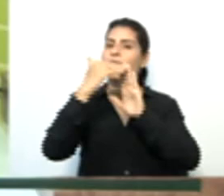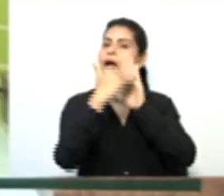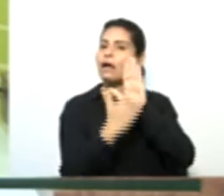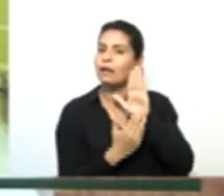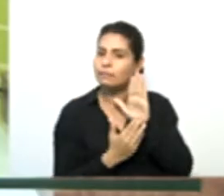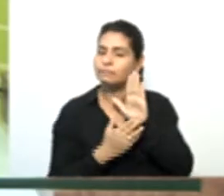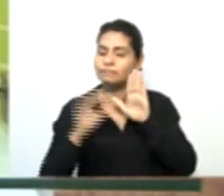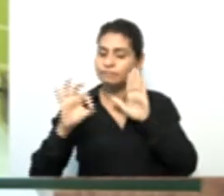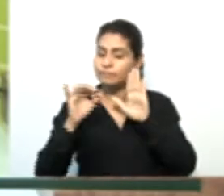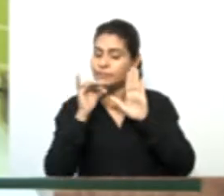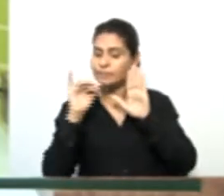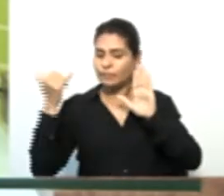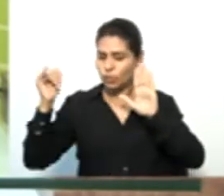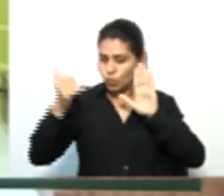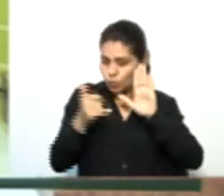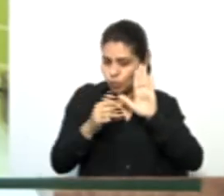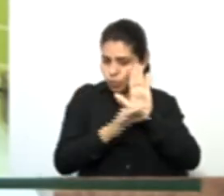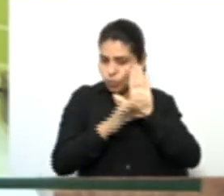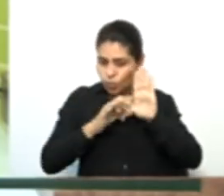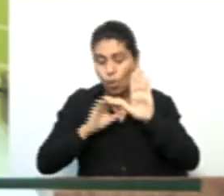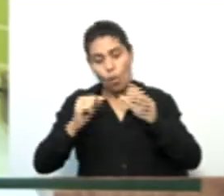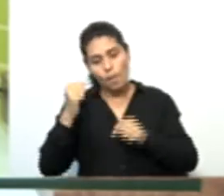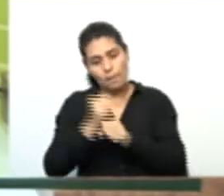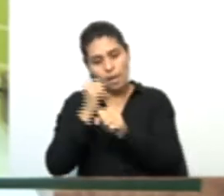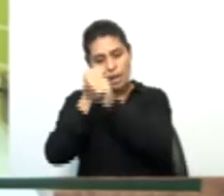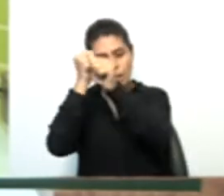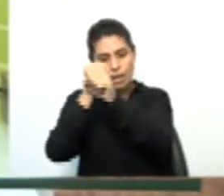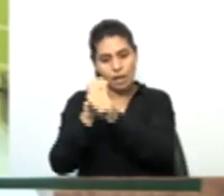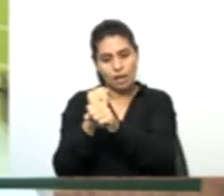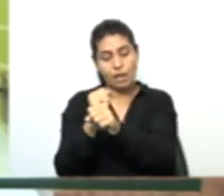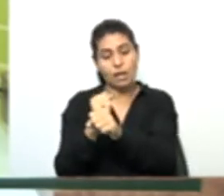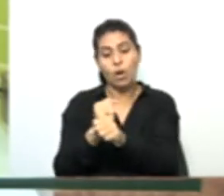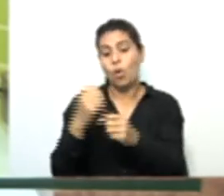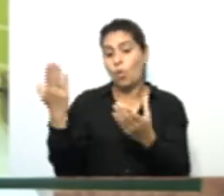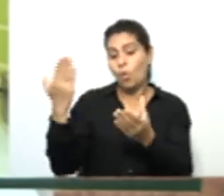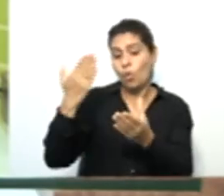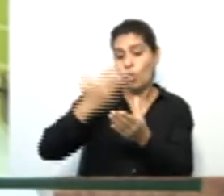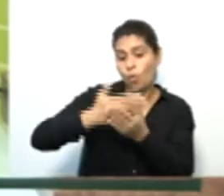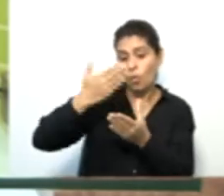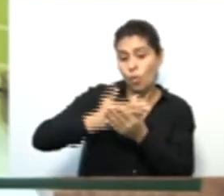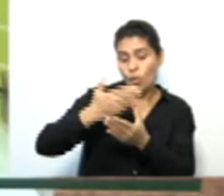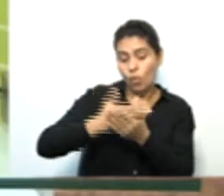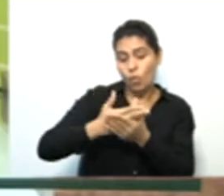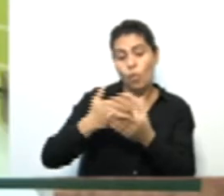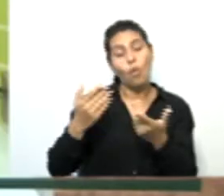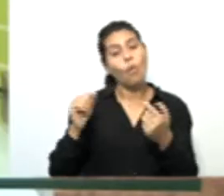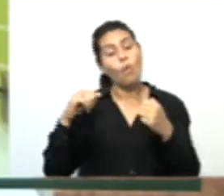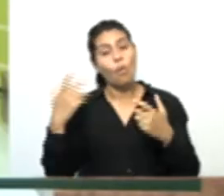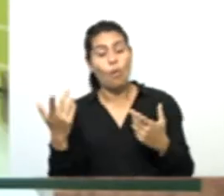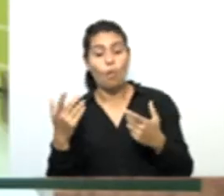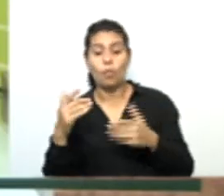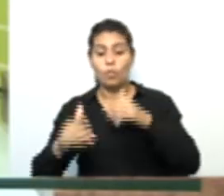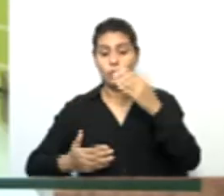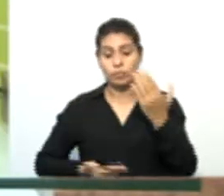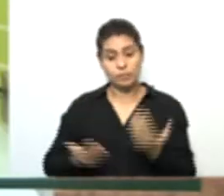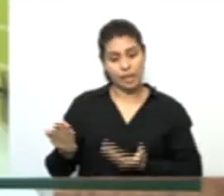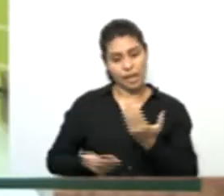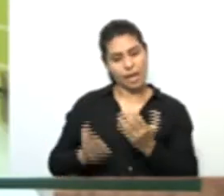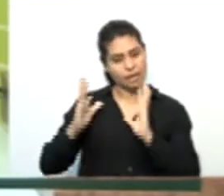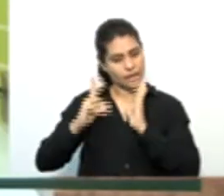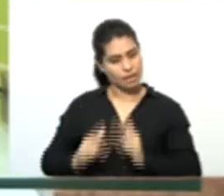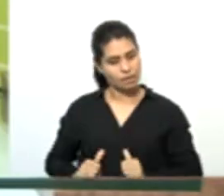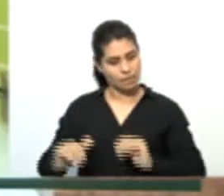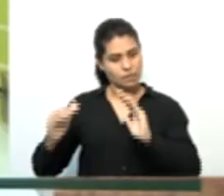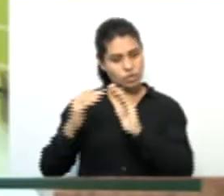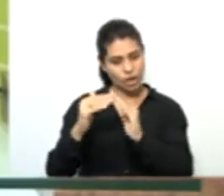classe de eletricista, uma classe de pedreiro, de taxistas, ou de empregadas domésticas para